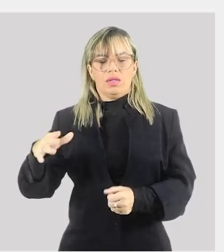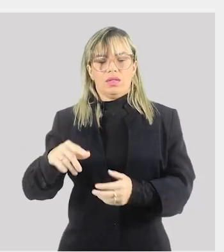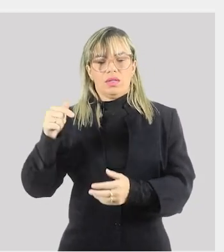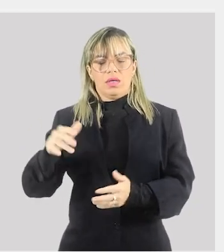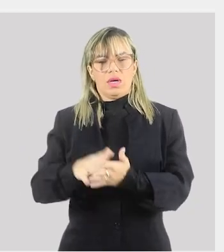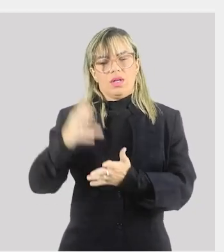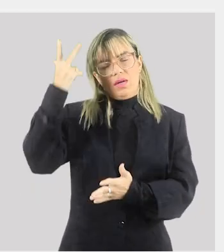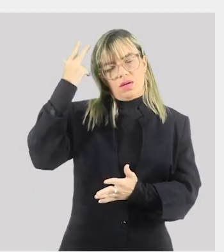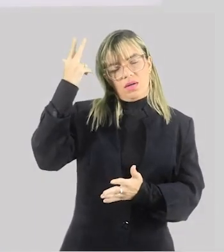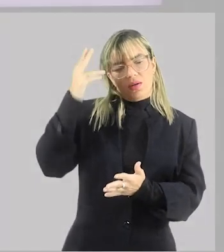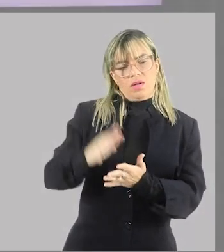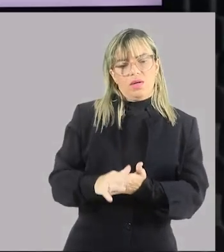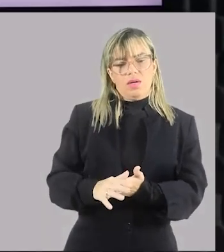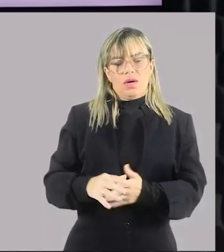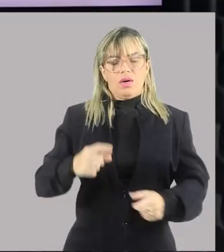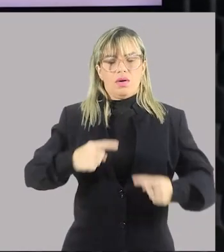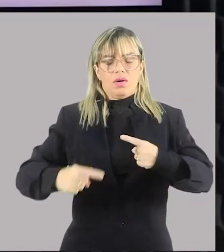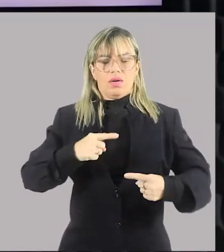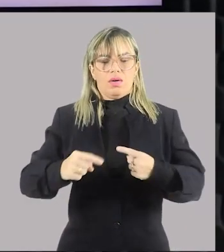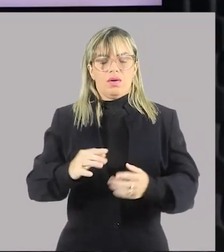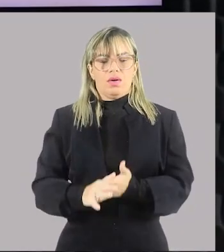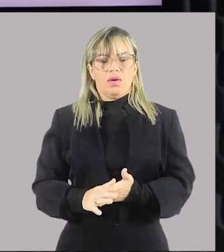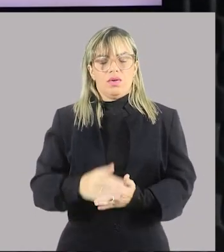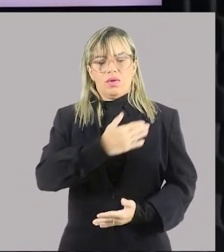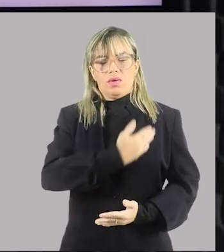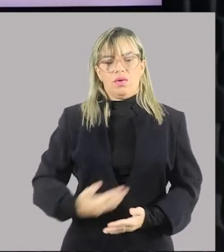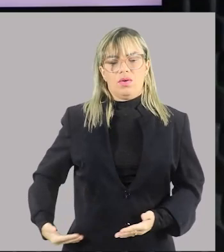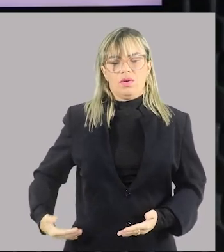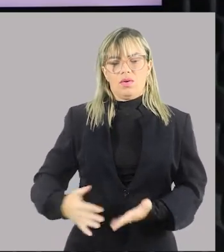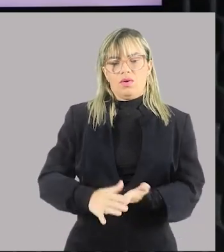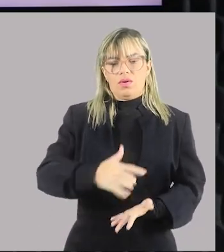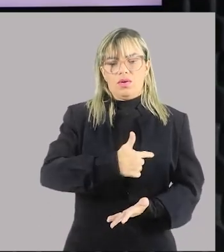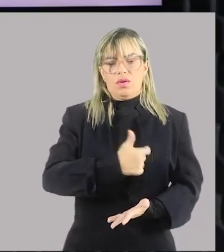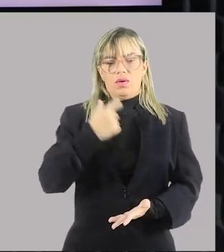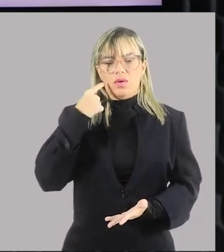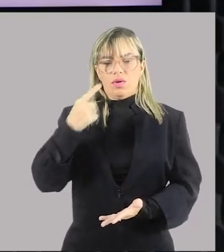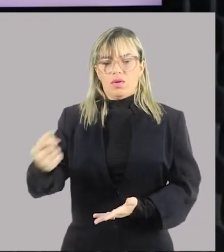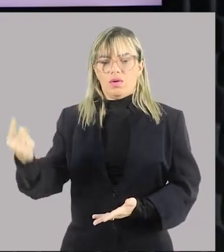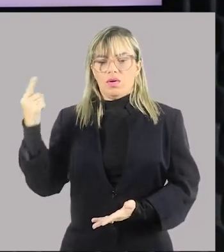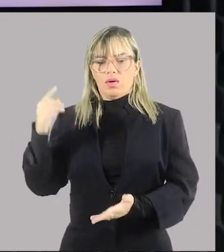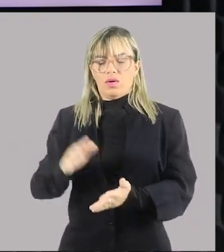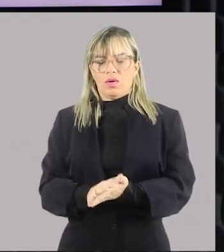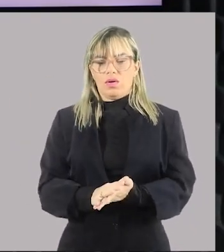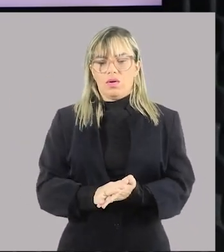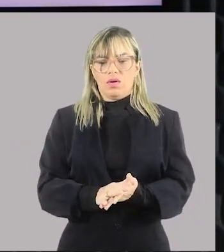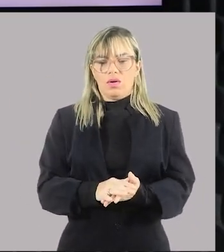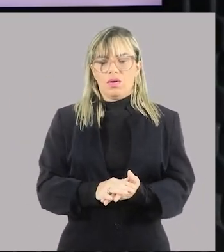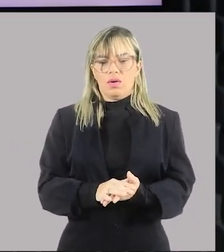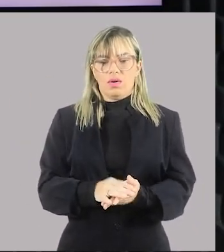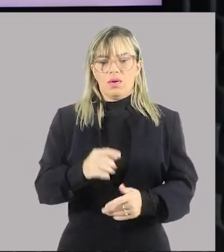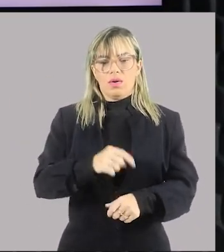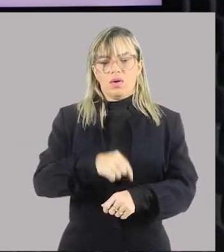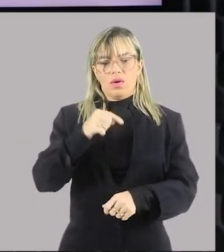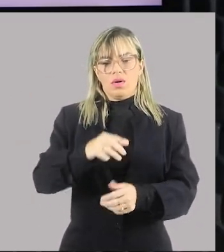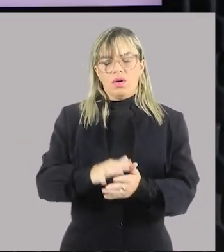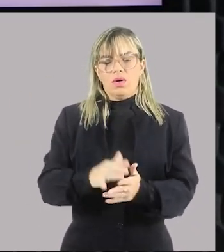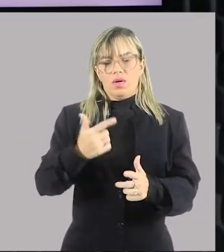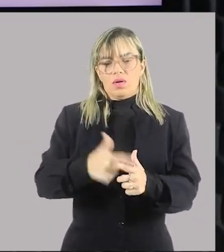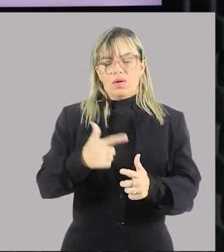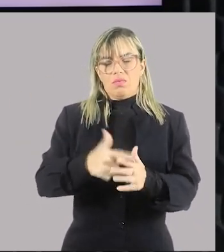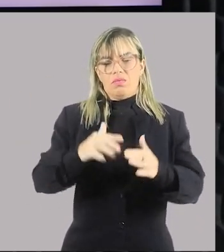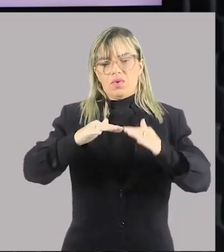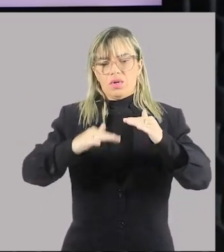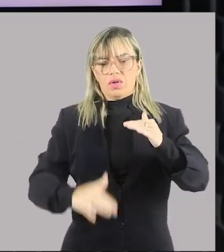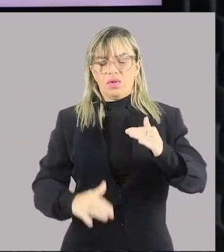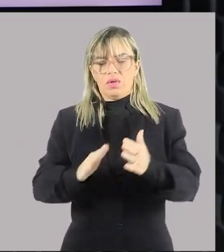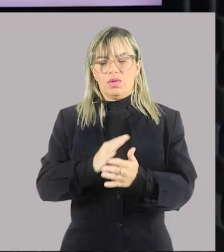crise de instabilidades, anos 60, a retração do crescimento com crises fiscais e